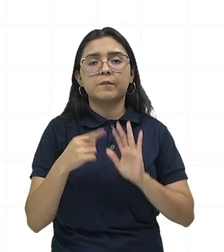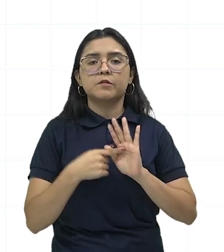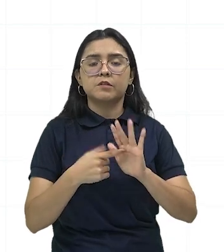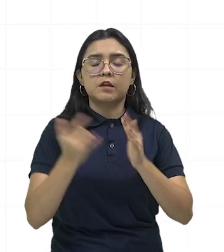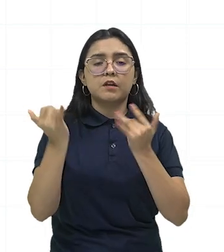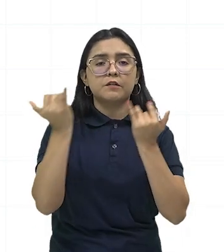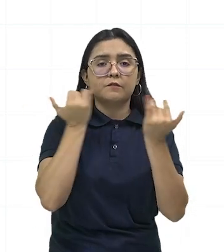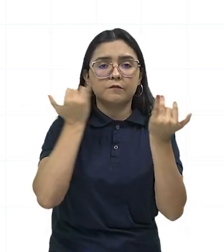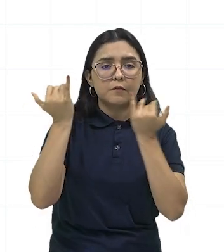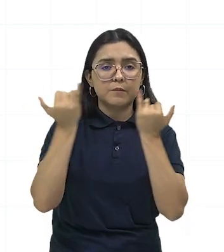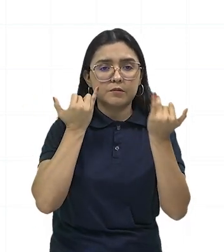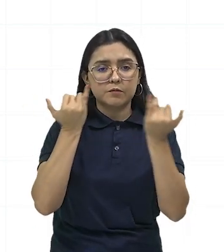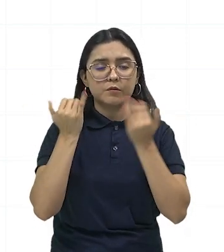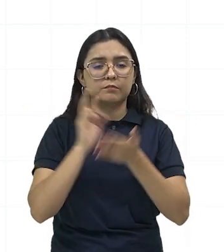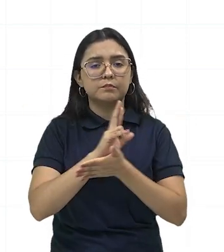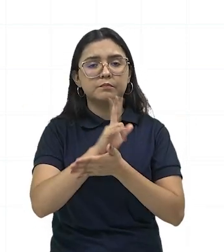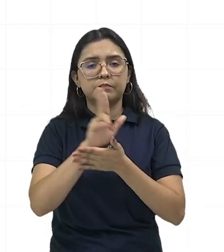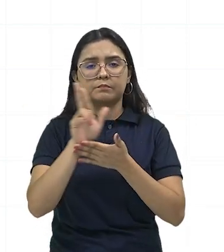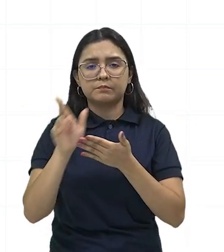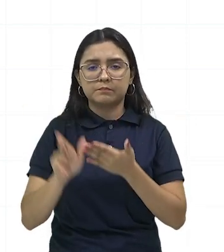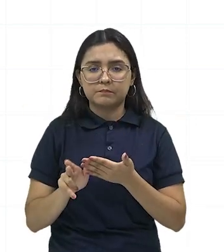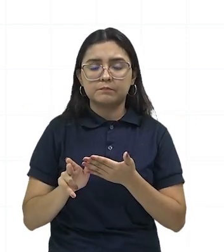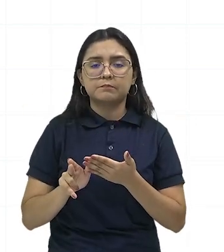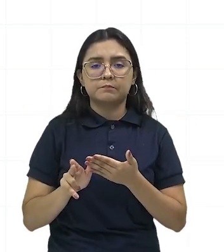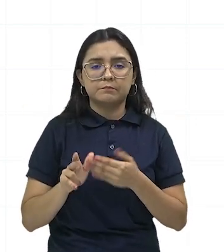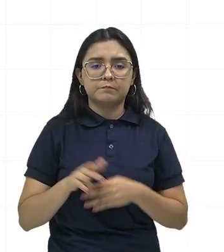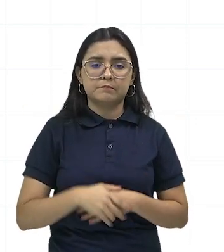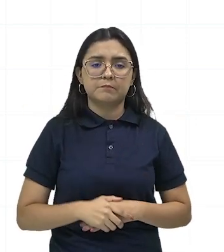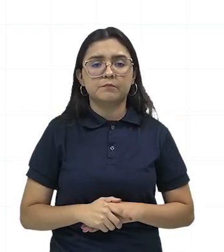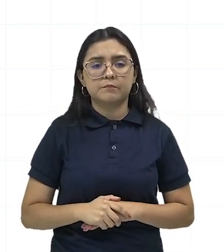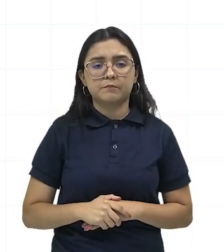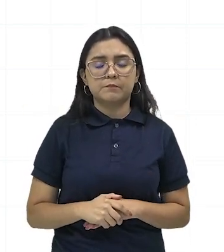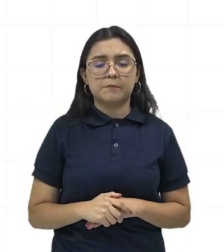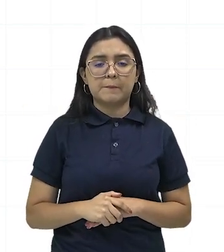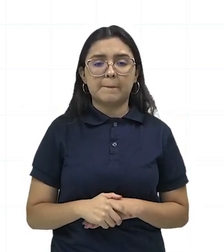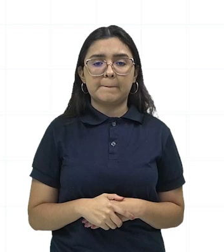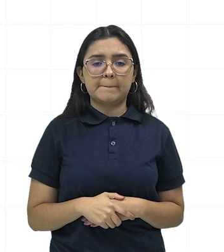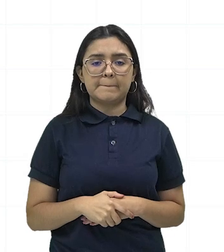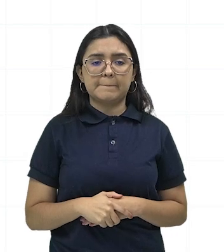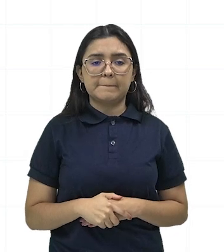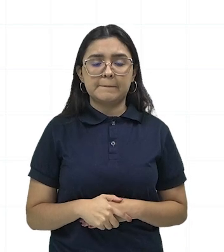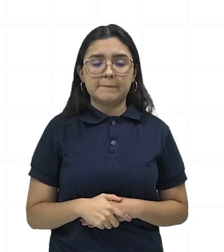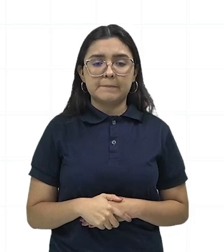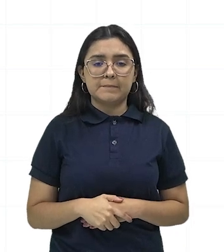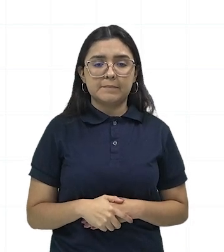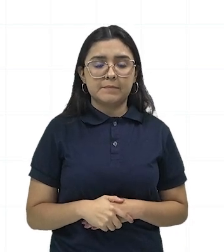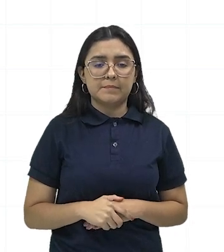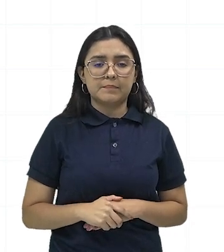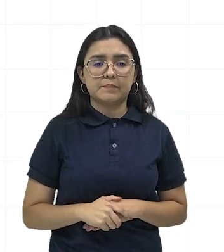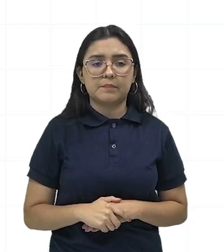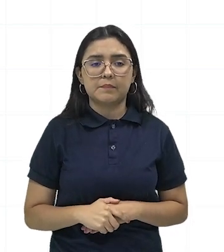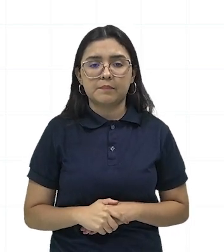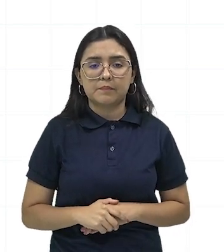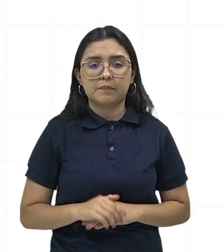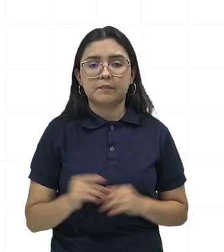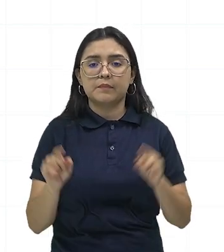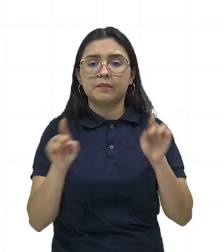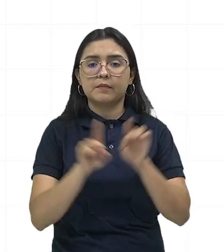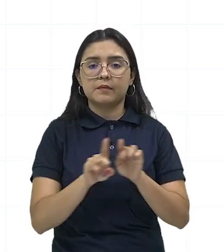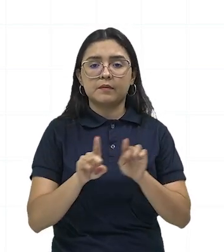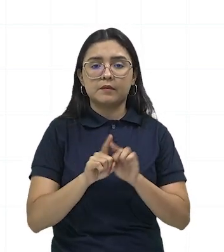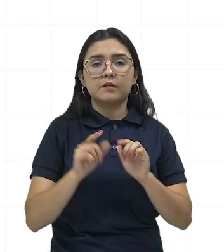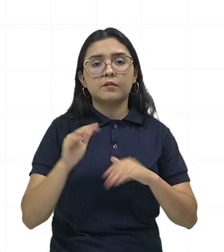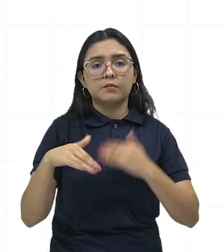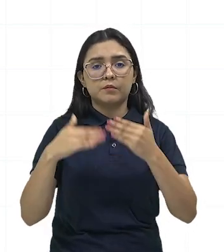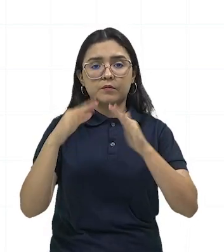dados, obras, fatos sobre aquilo que você vai defender. No desenvolvimento, a progressão funciona